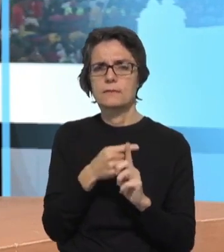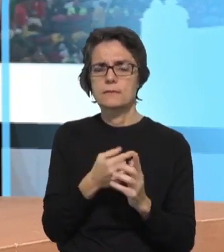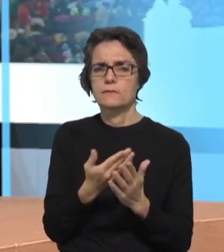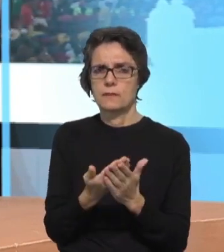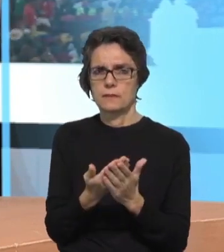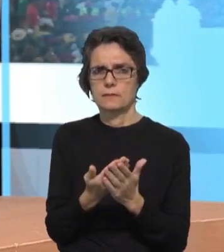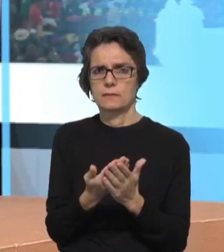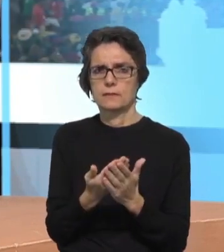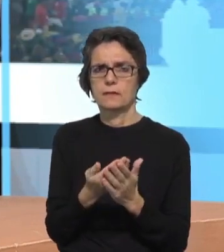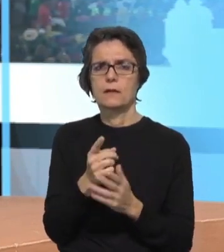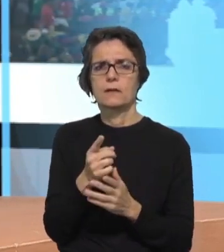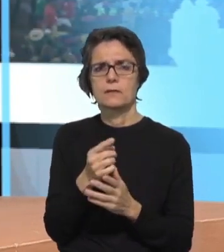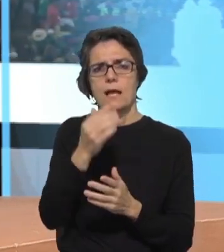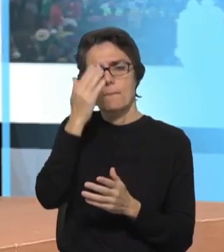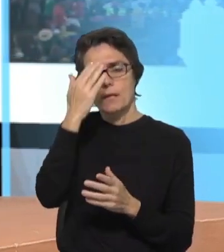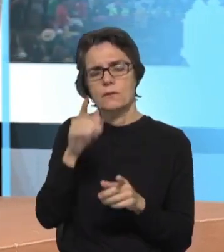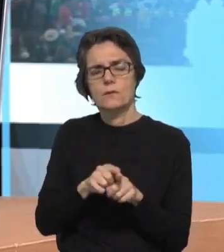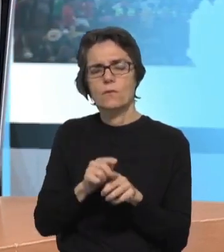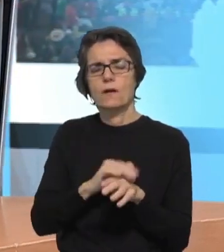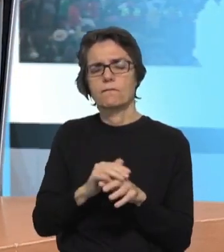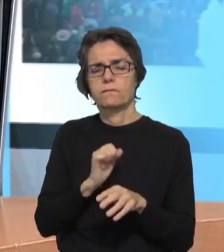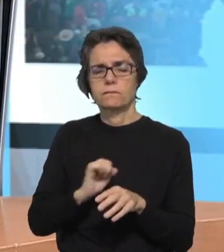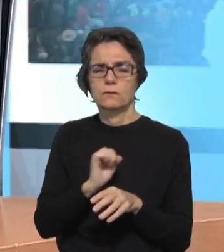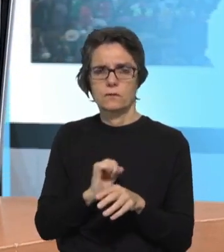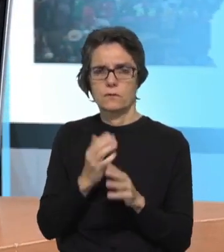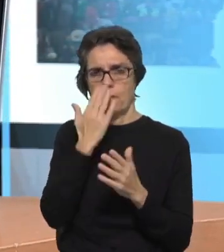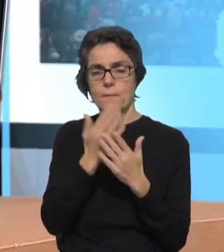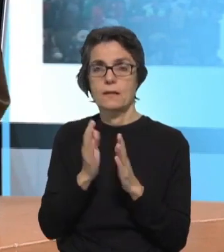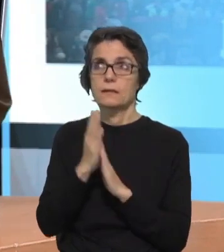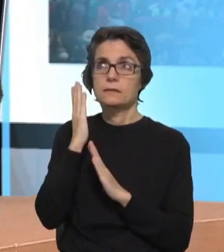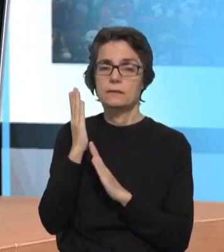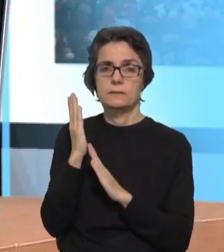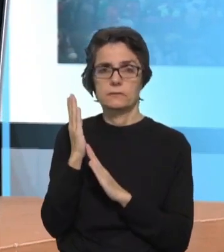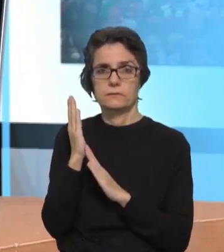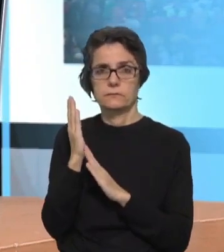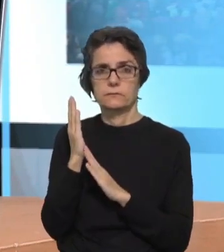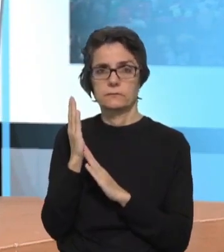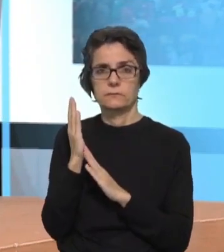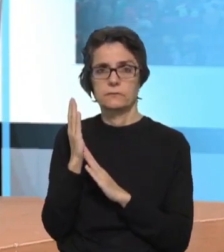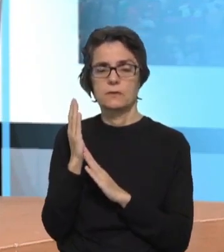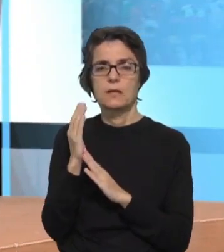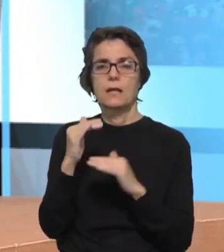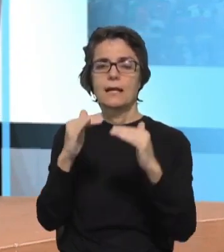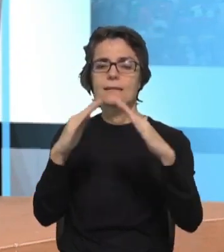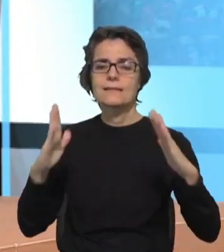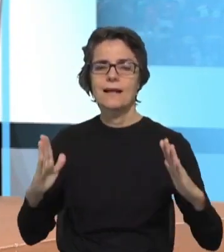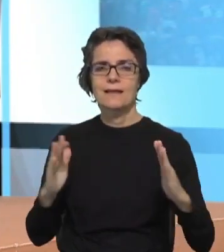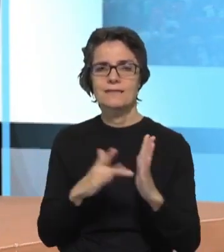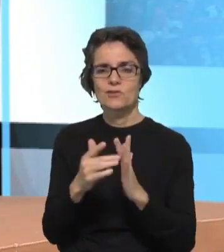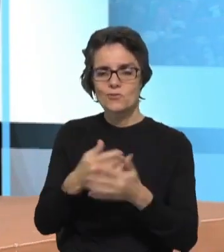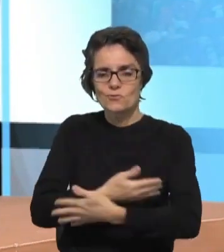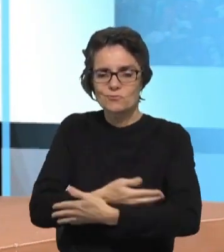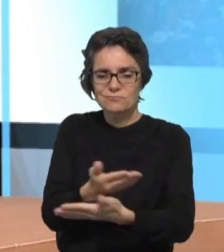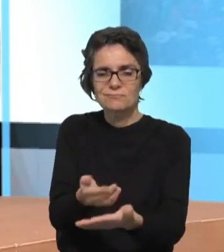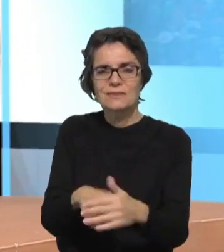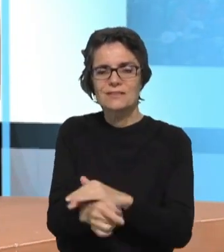memória daquilo que é também os nossos afetos para com a divindade, não é? Portanto, todo o relato do presépio leva ao afeto, não é? A forma